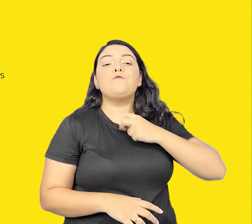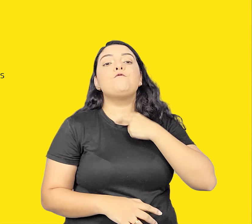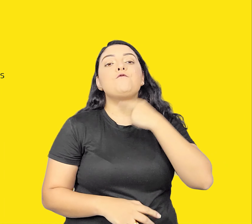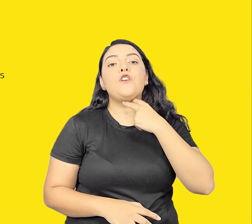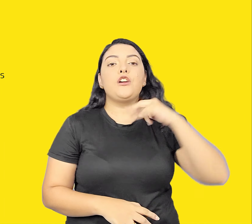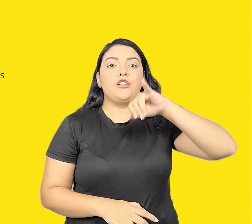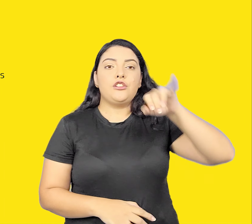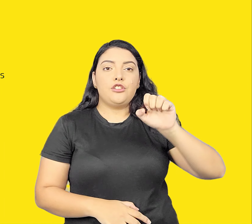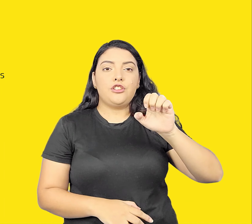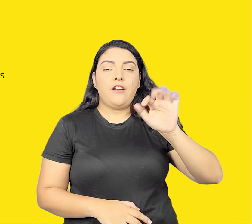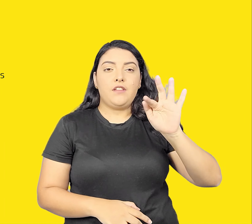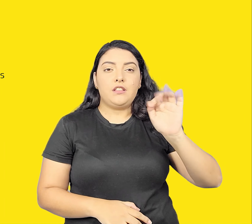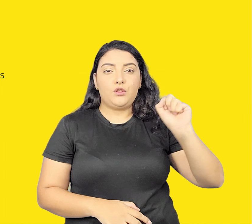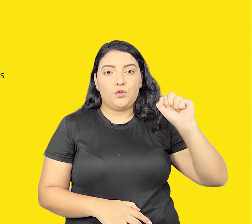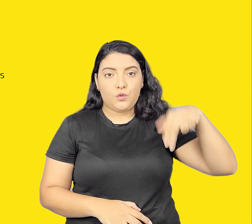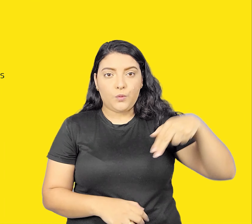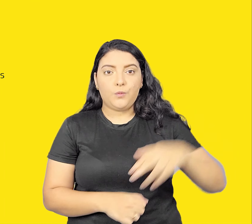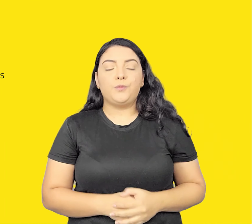Jefferson Juan